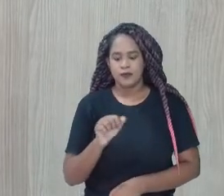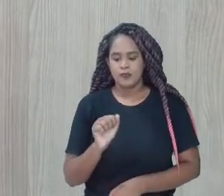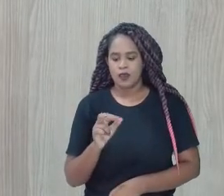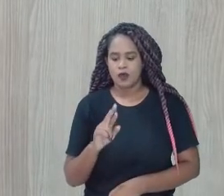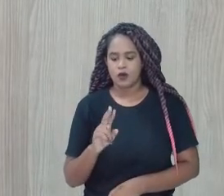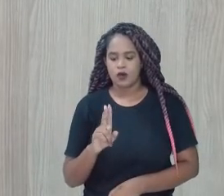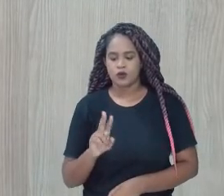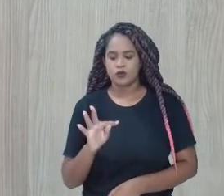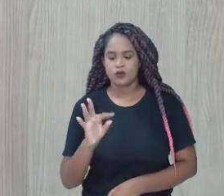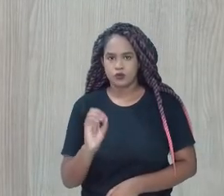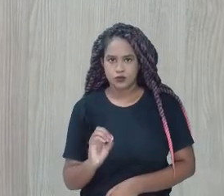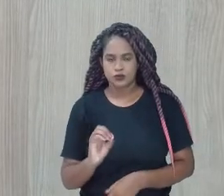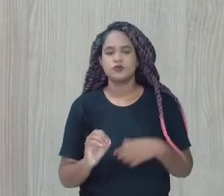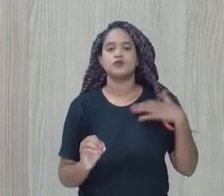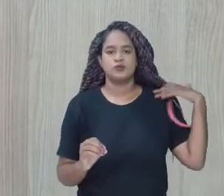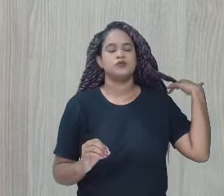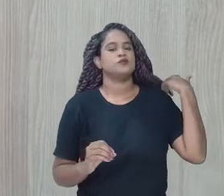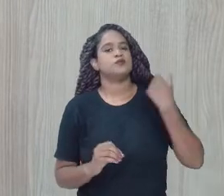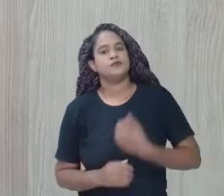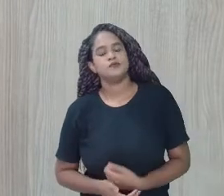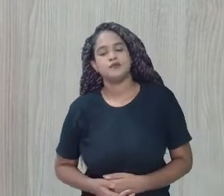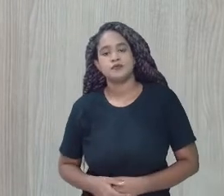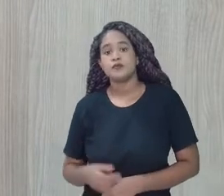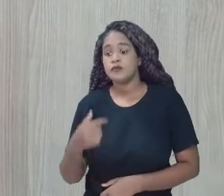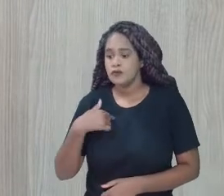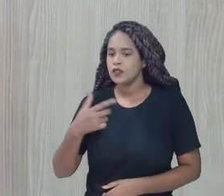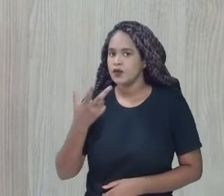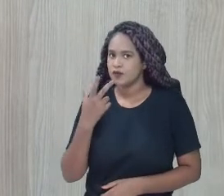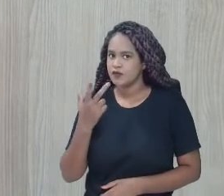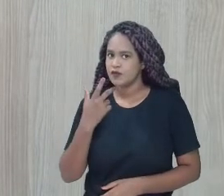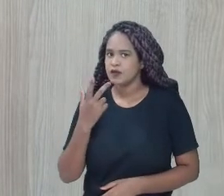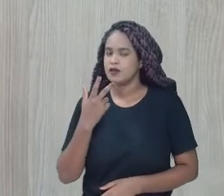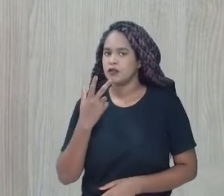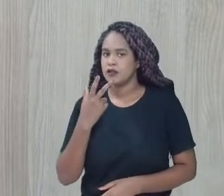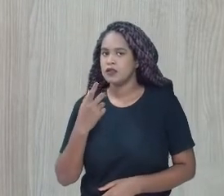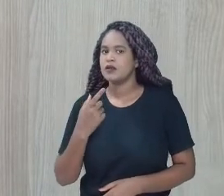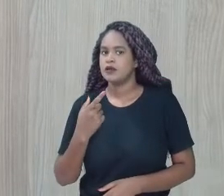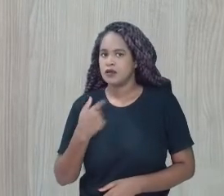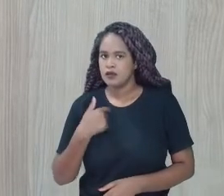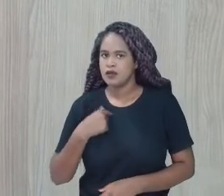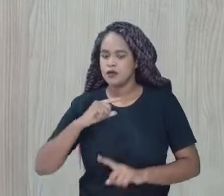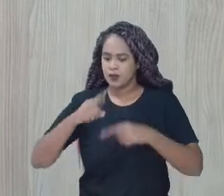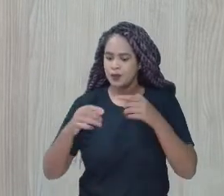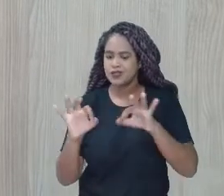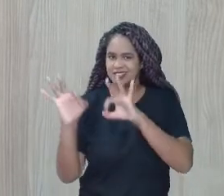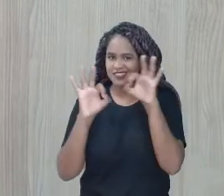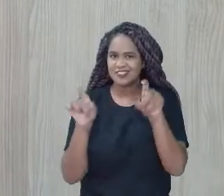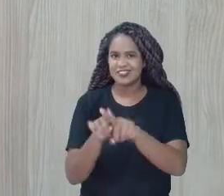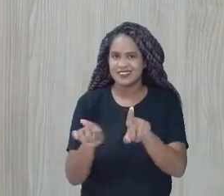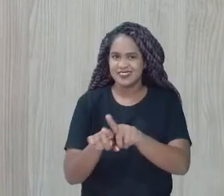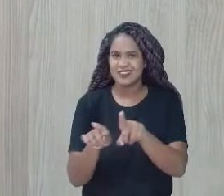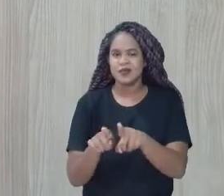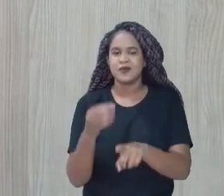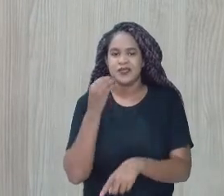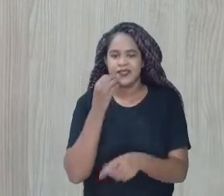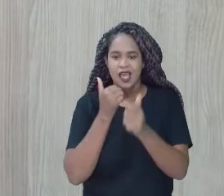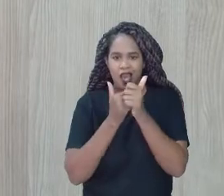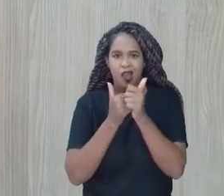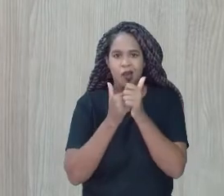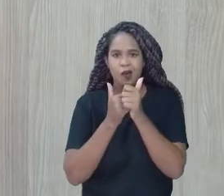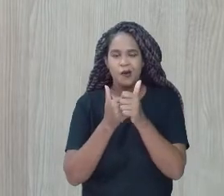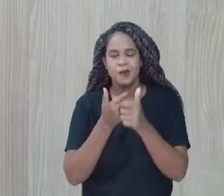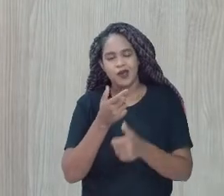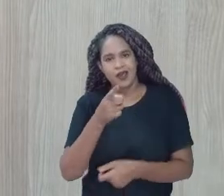Segunda temporada, não sei. E aí eu disse para eles que eu ia colocar na minha listinha para ver depois, para acompanhar o que eles estão